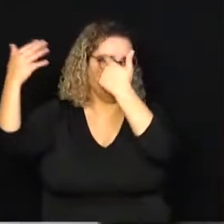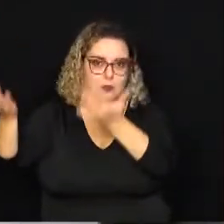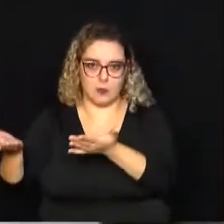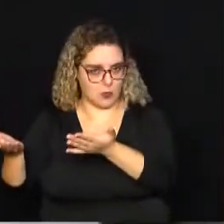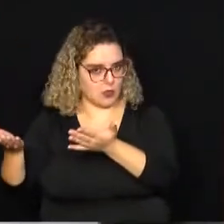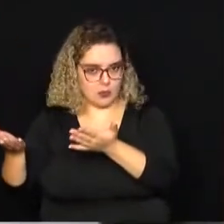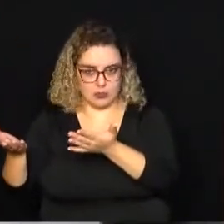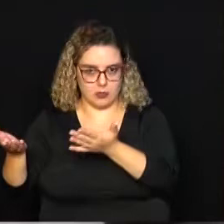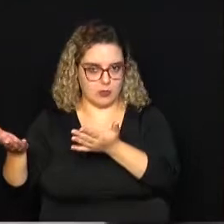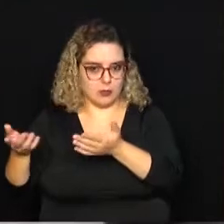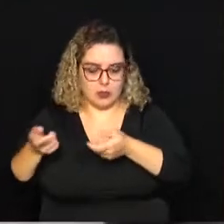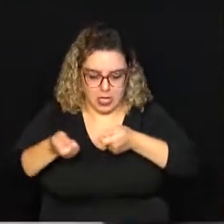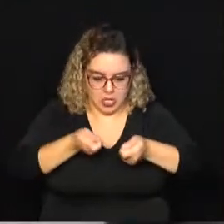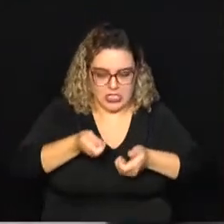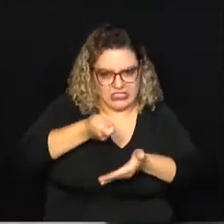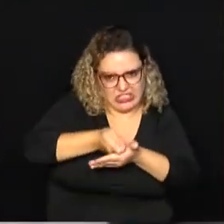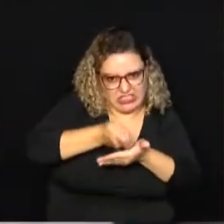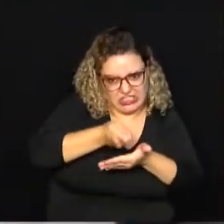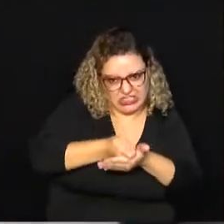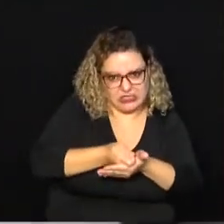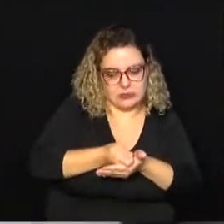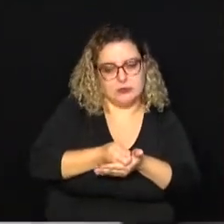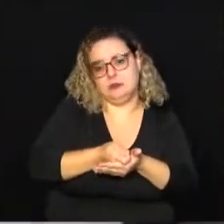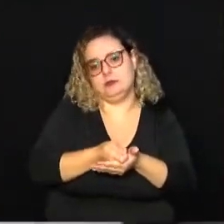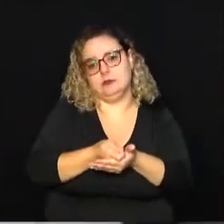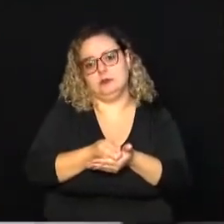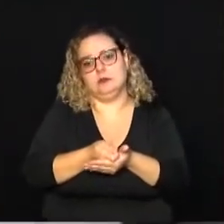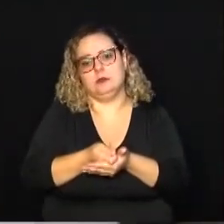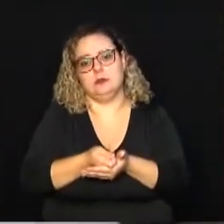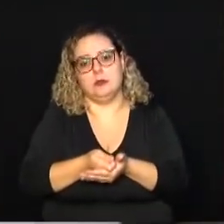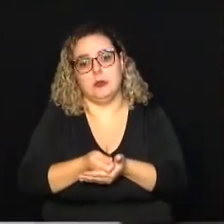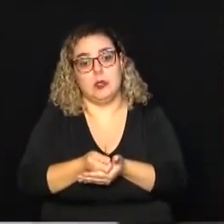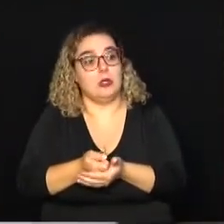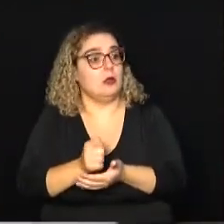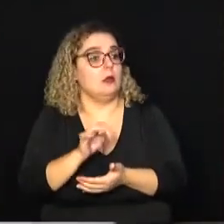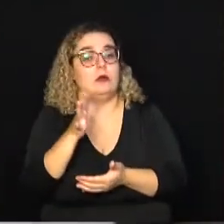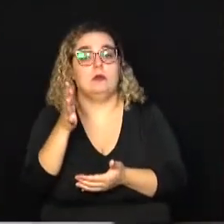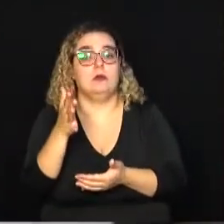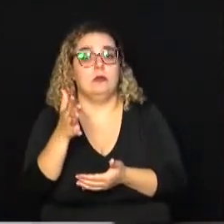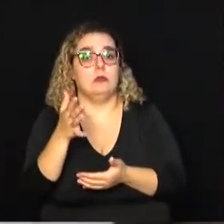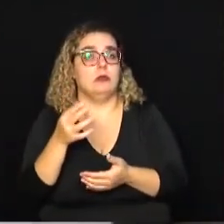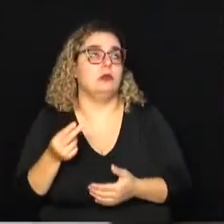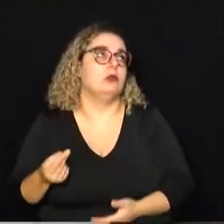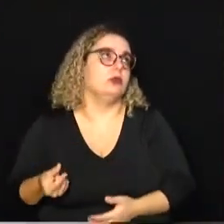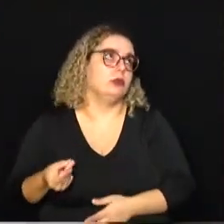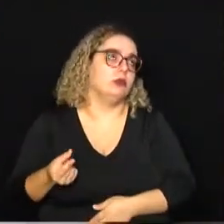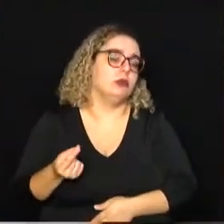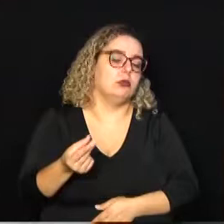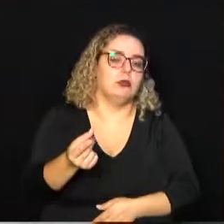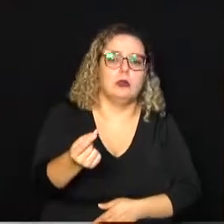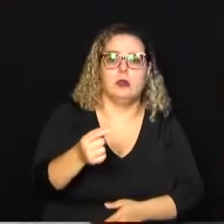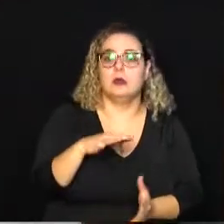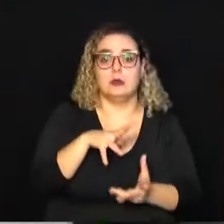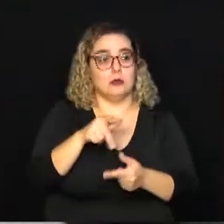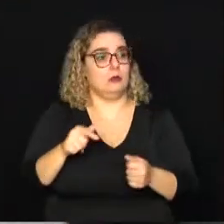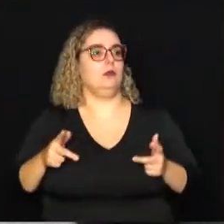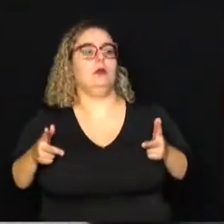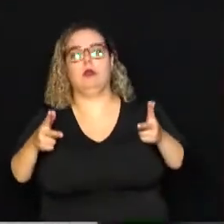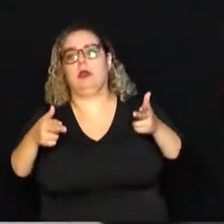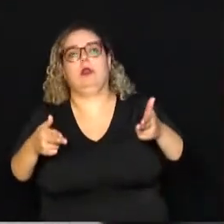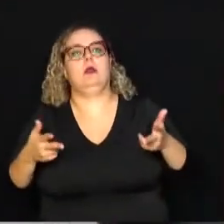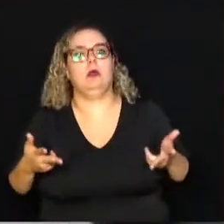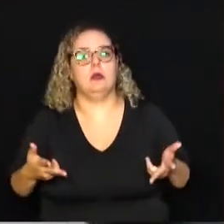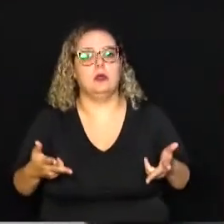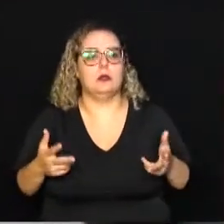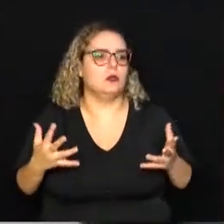mais severas e deixou essas medidas acontecerem ad infinito, como se o mundo pudesse ficar parado. Todo mundo sabe que não pode